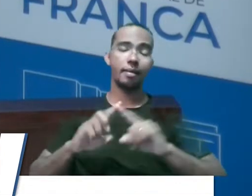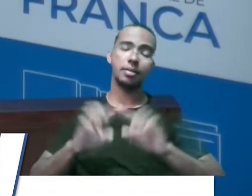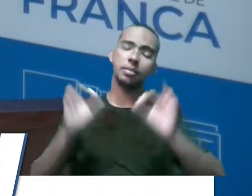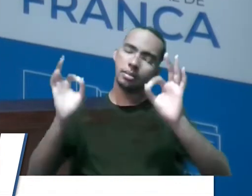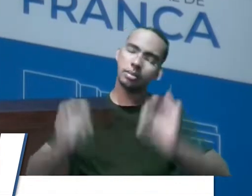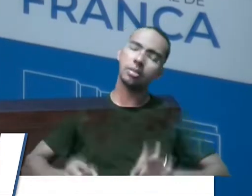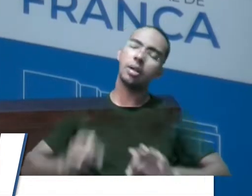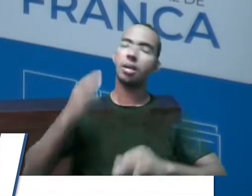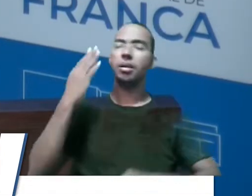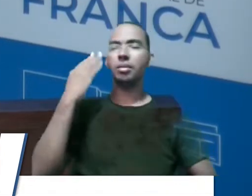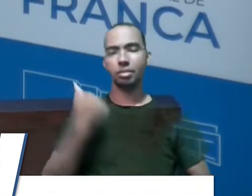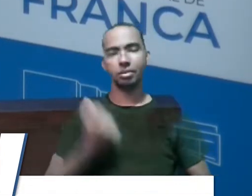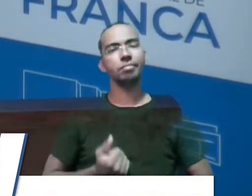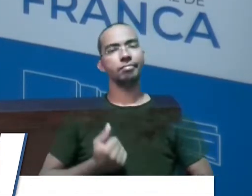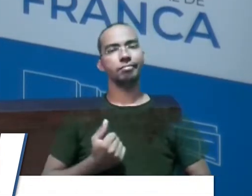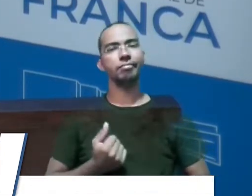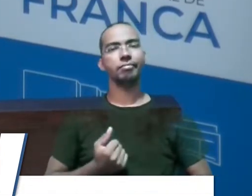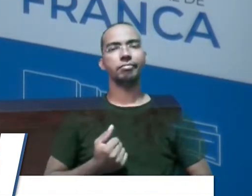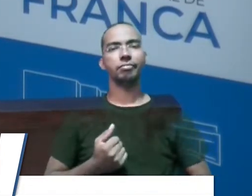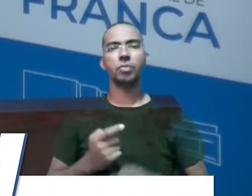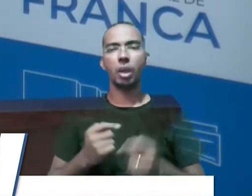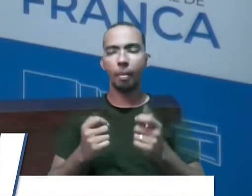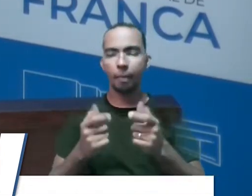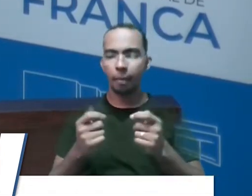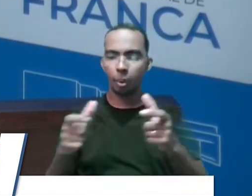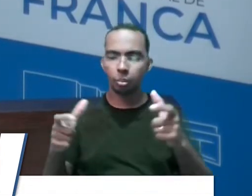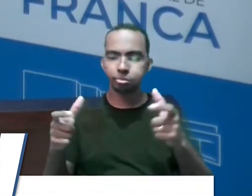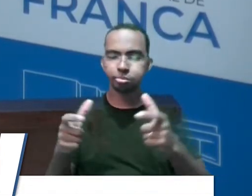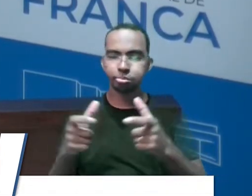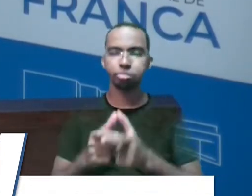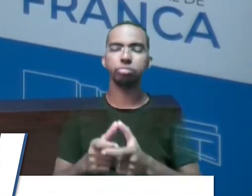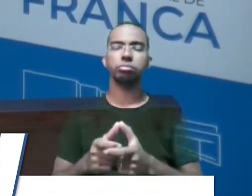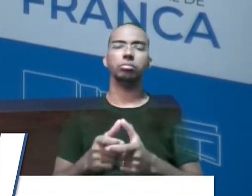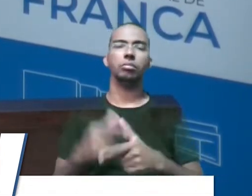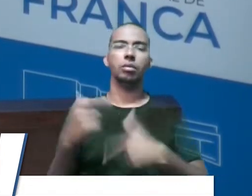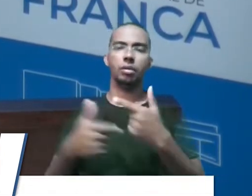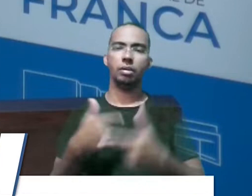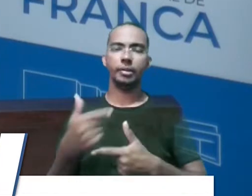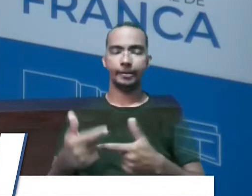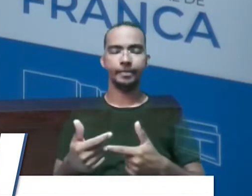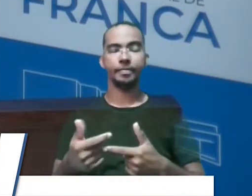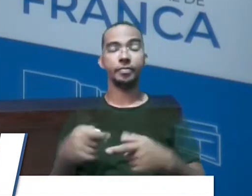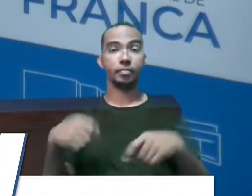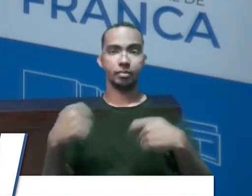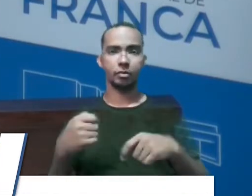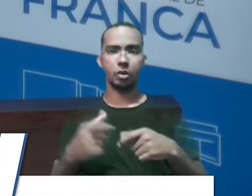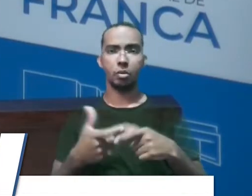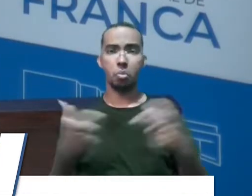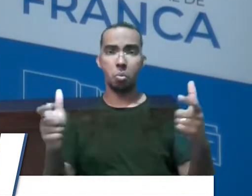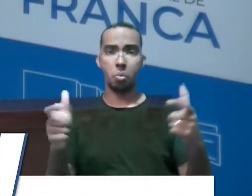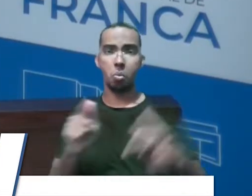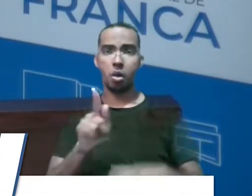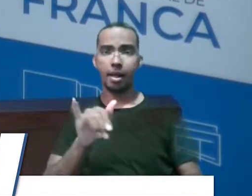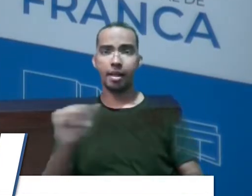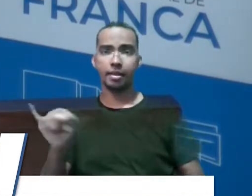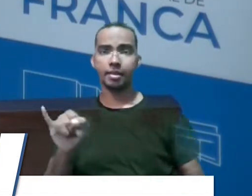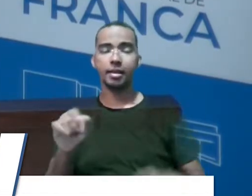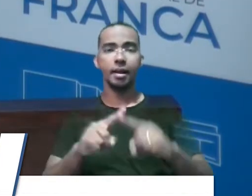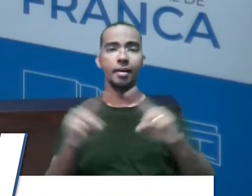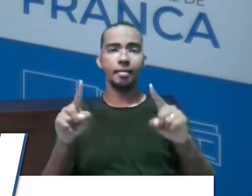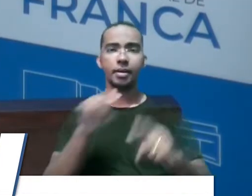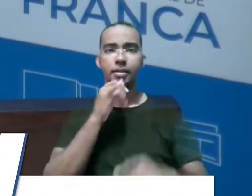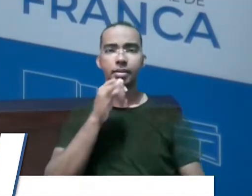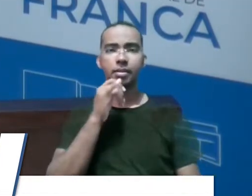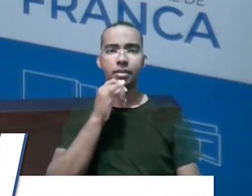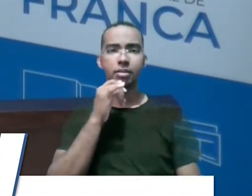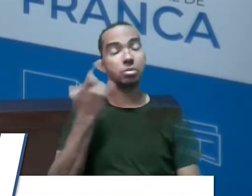o cobertor é curto e que precisa de mais garis, mas acho que uma hora